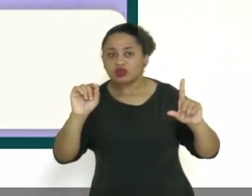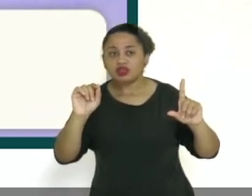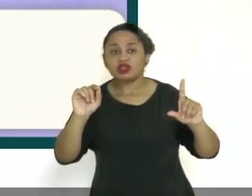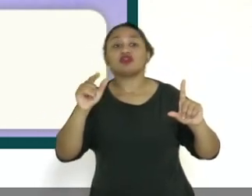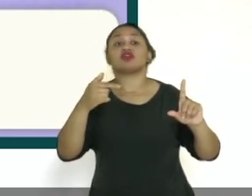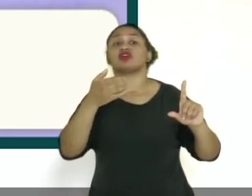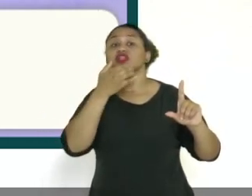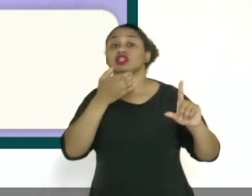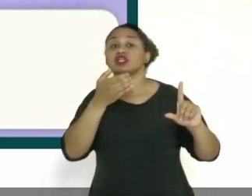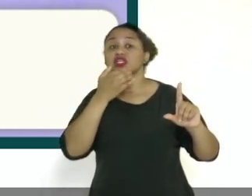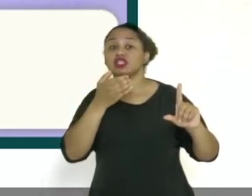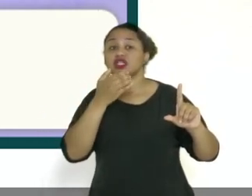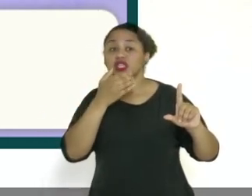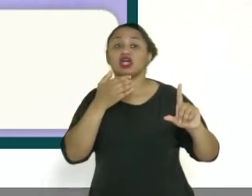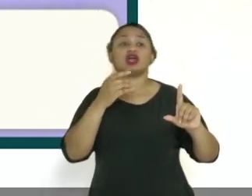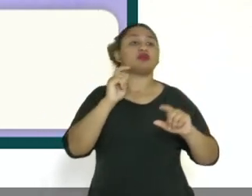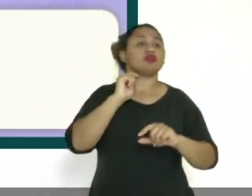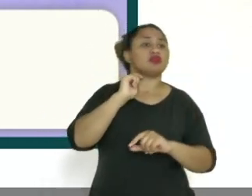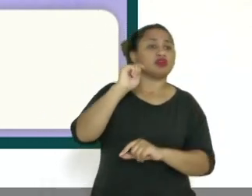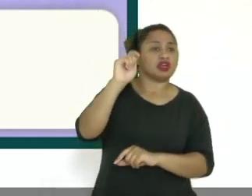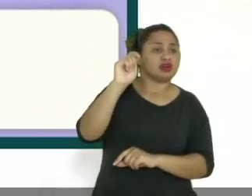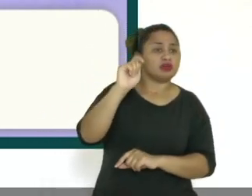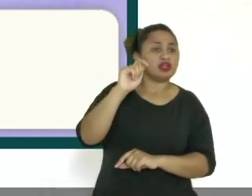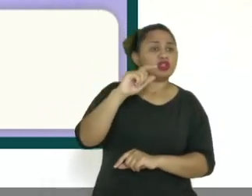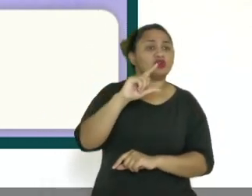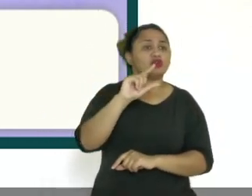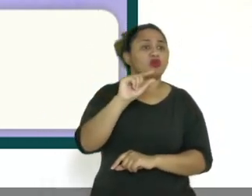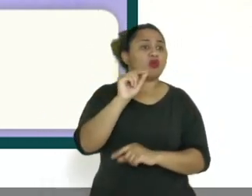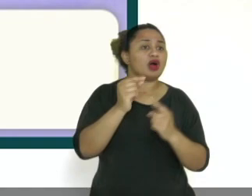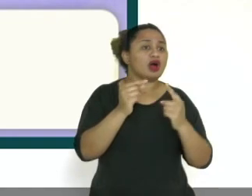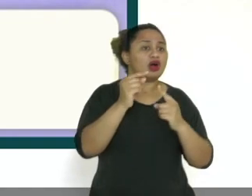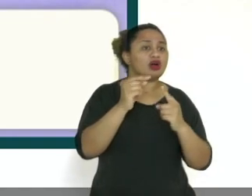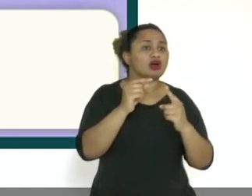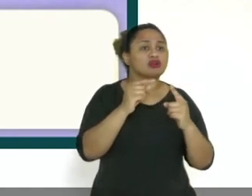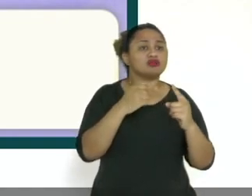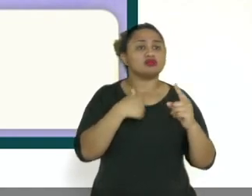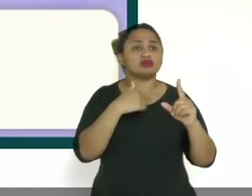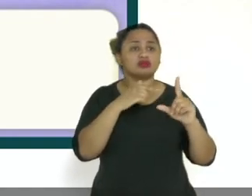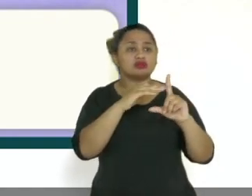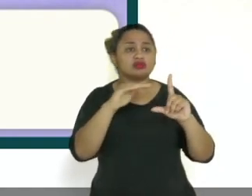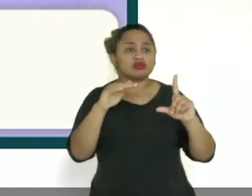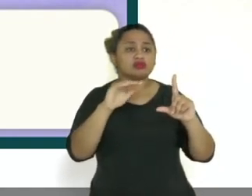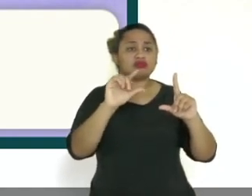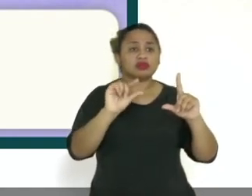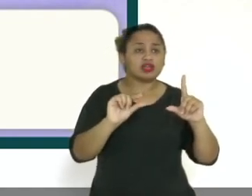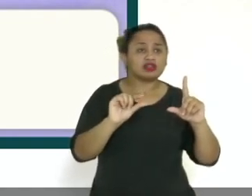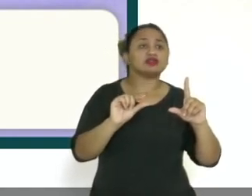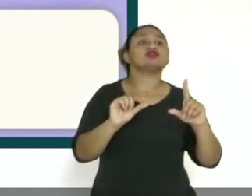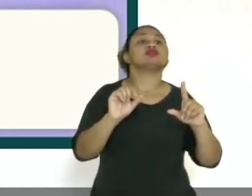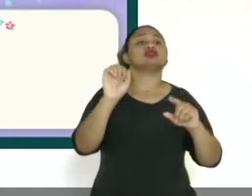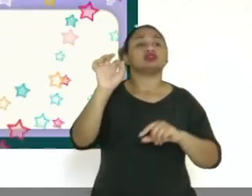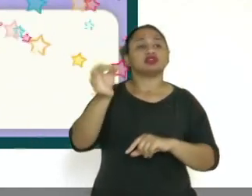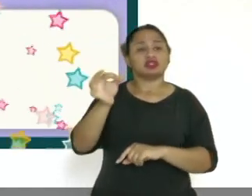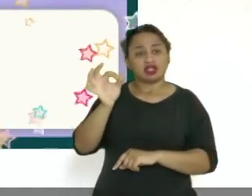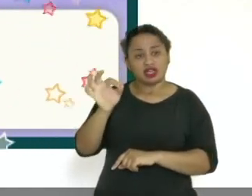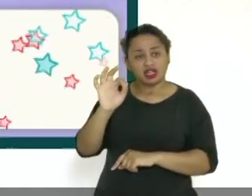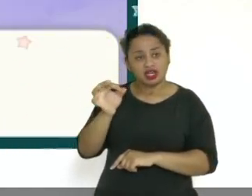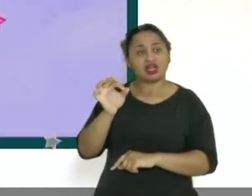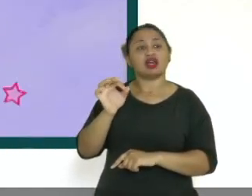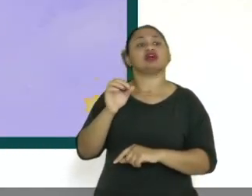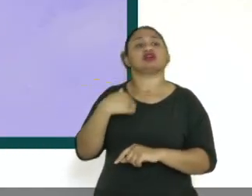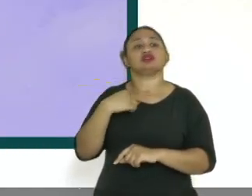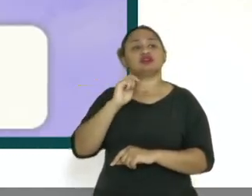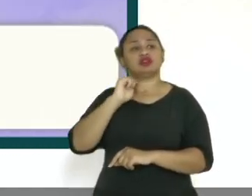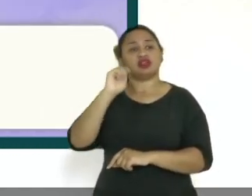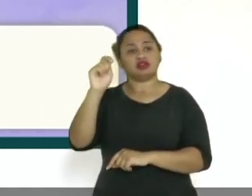Foi dezembro, foi abril, será que tinha menos? Vamos observar ali, ó, abril, será que tinha menos? Isso mesmo, né? Então, era abril